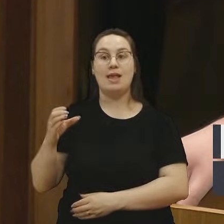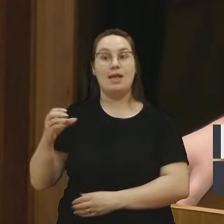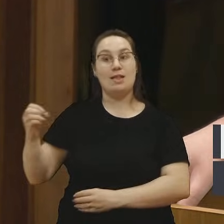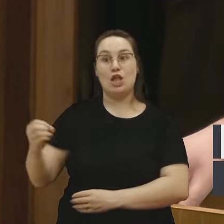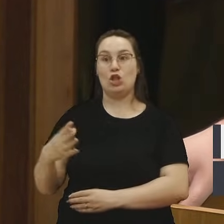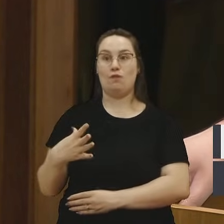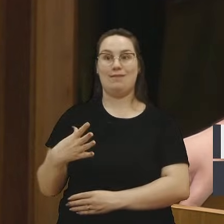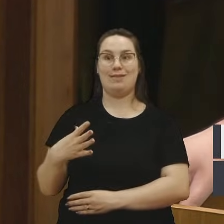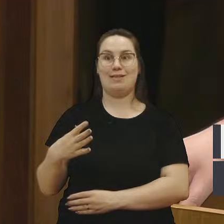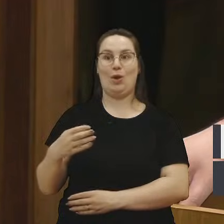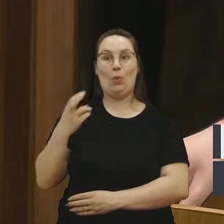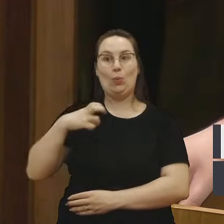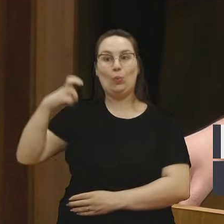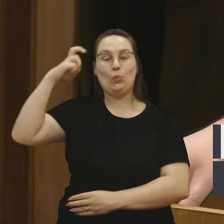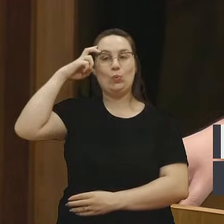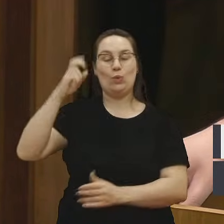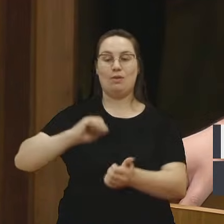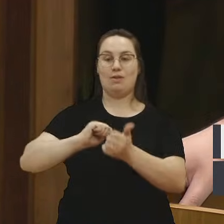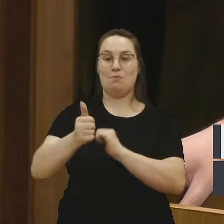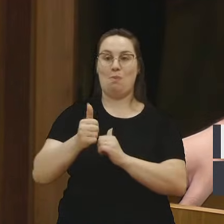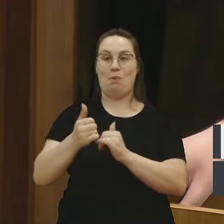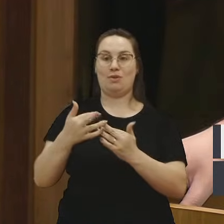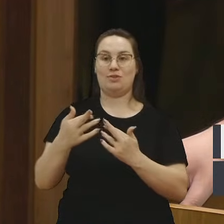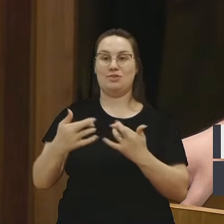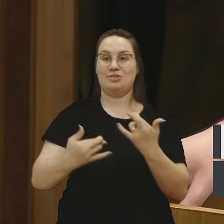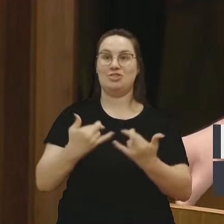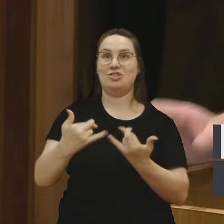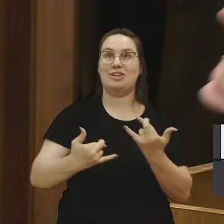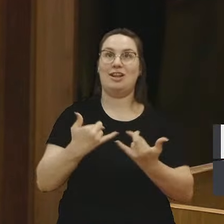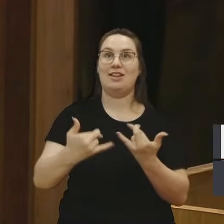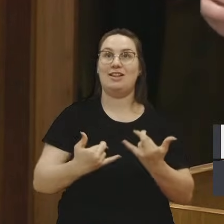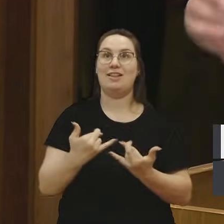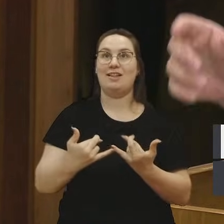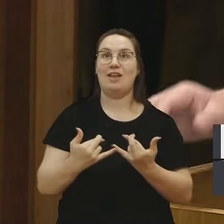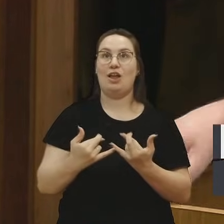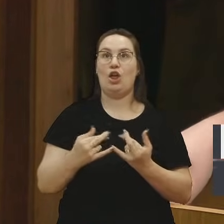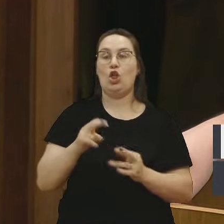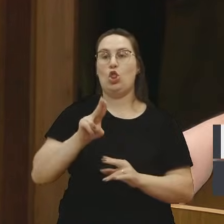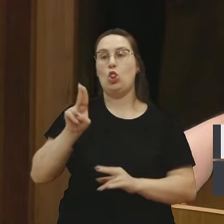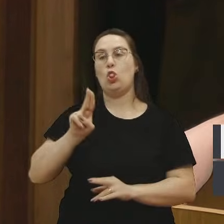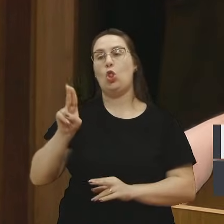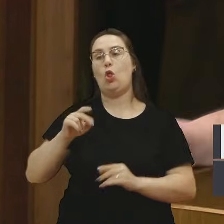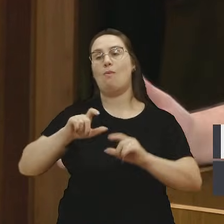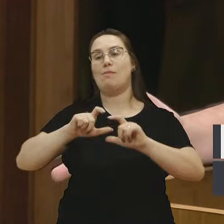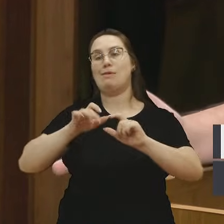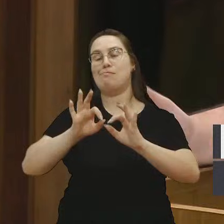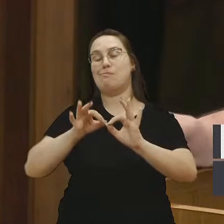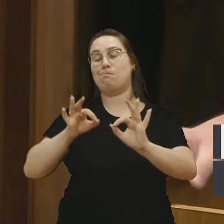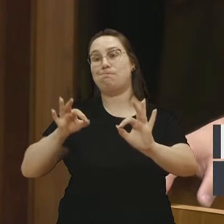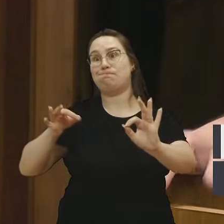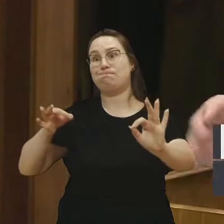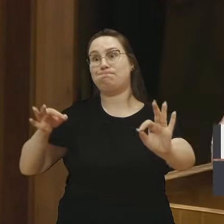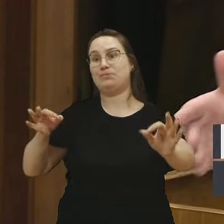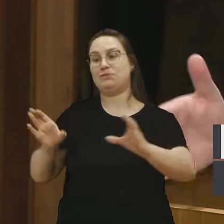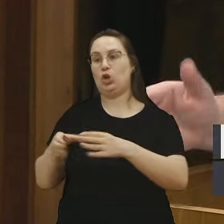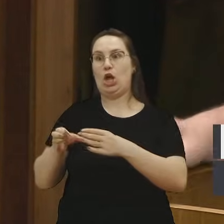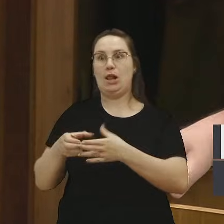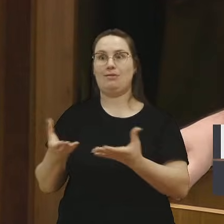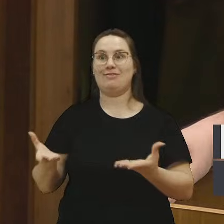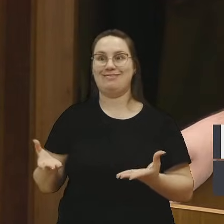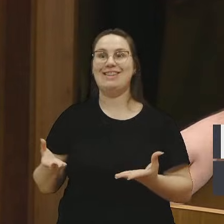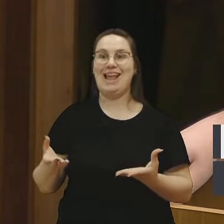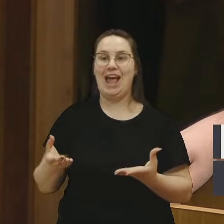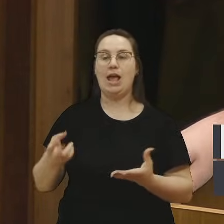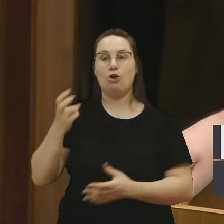esporte e lazer. Quando a gente estava falando lazer, a gente já estava cansado, né? Tão grande que é o nome da comissão. E, por óbvio, muitas vezes a cultura, o esporte e o